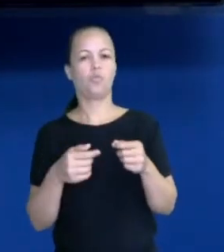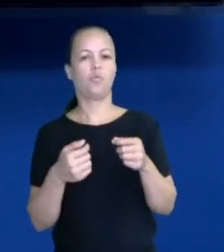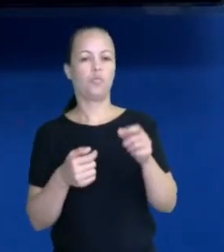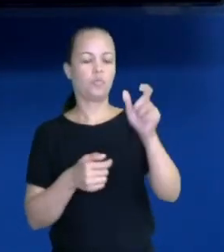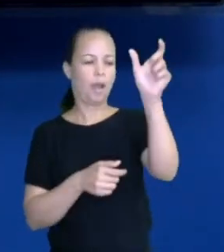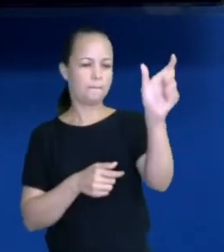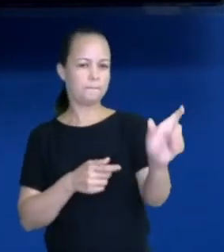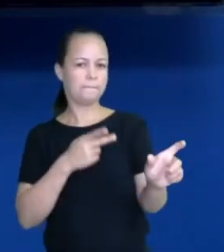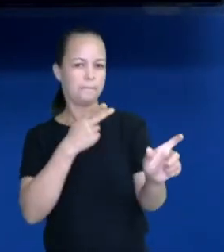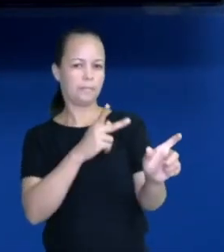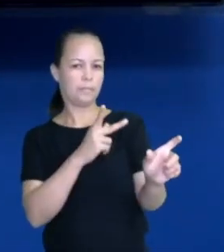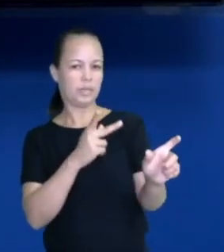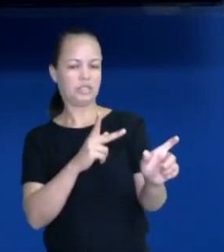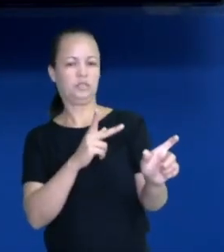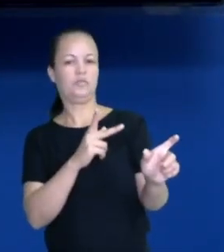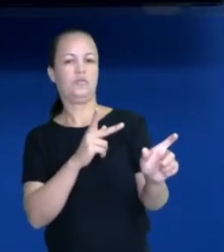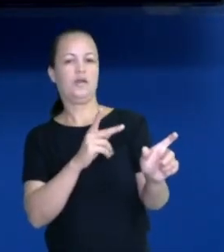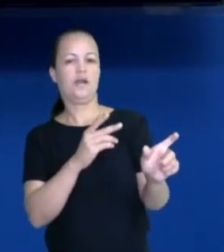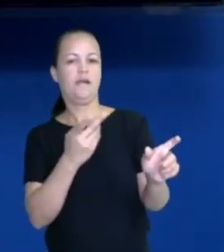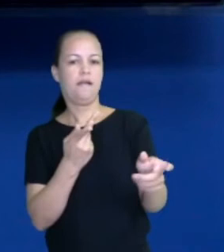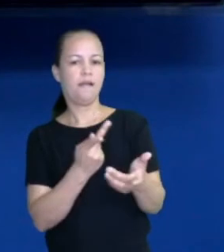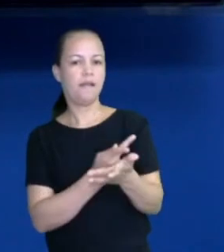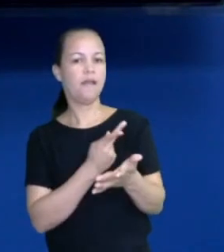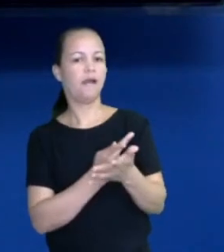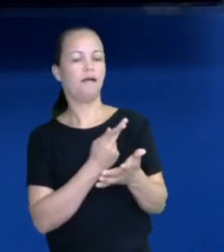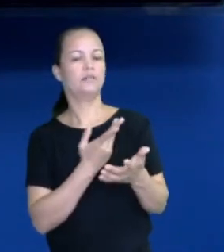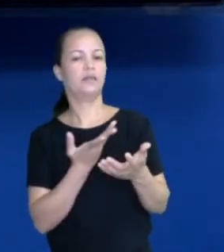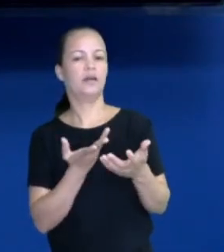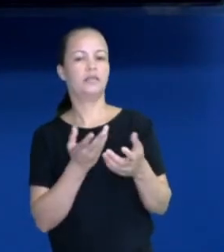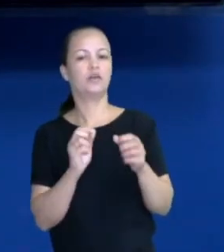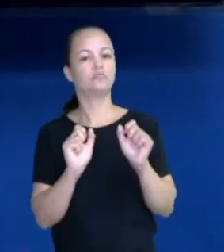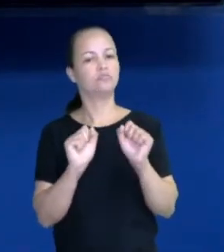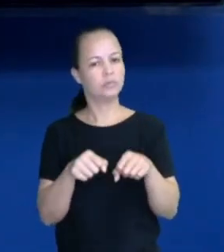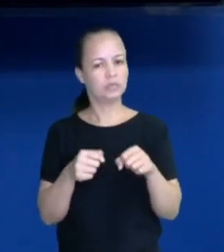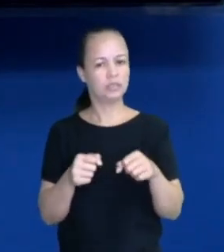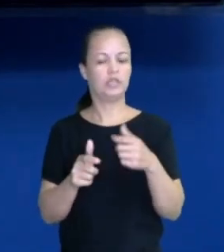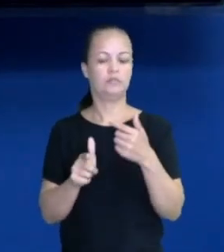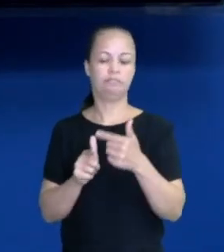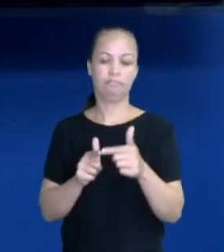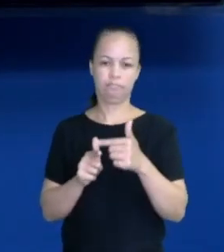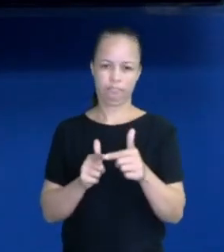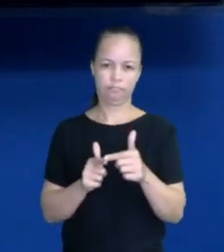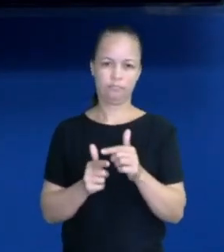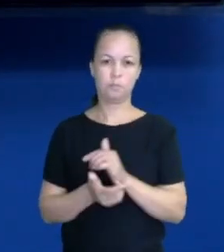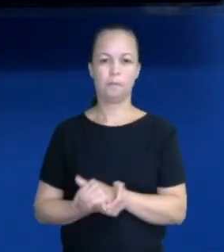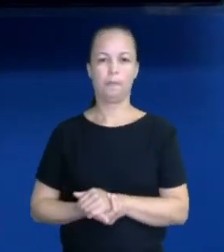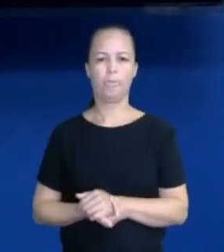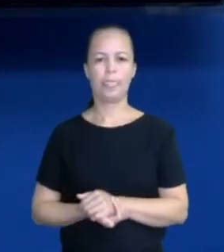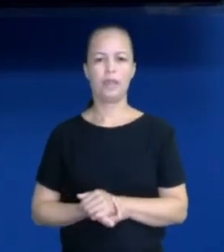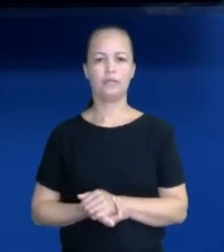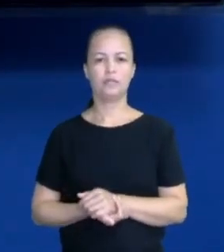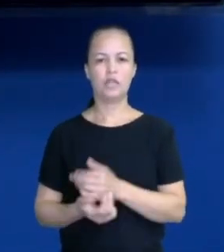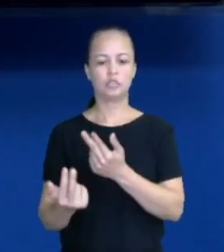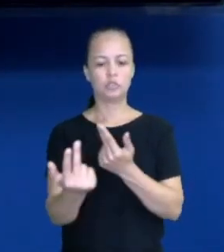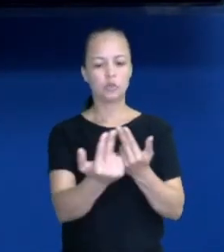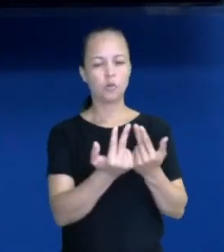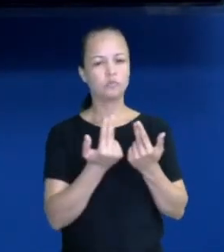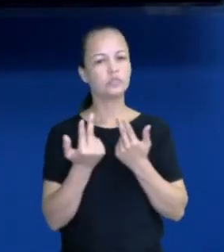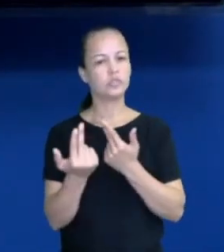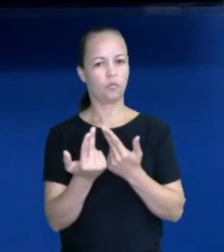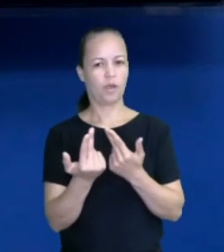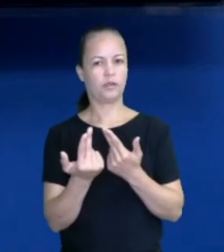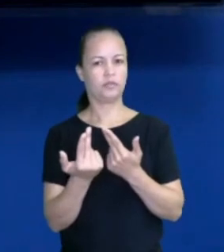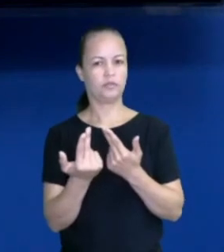pessoa errada, isso aí pode sim ser um grande problema. Somos iguais? O tema